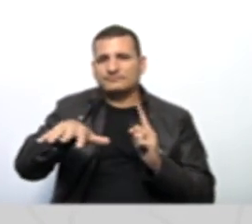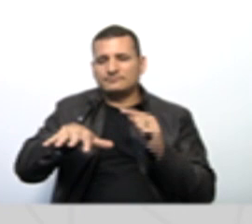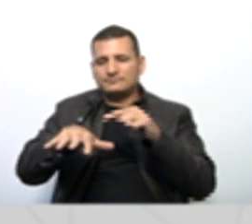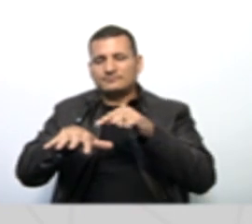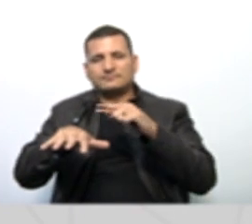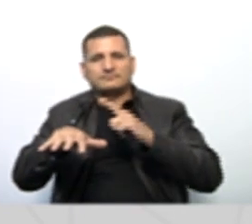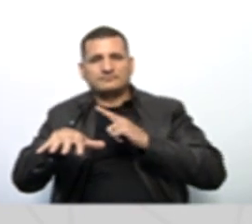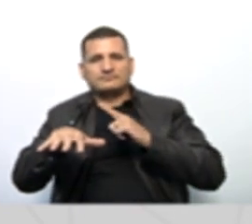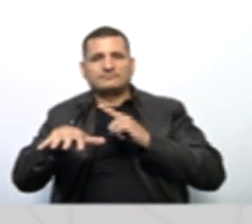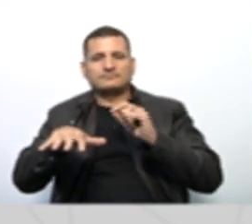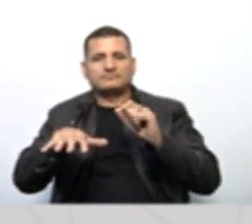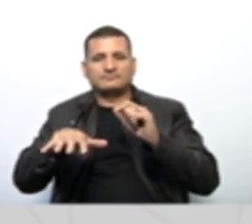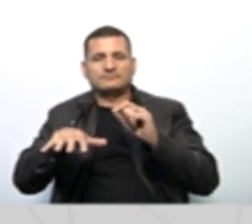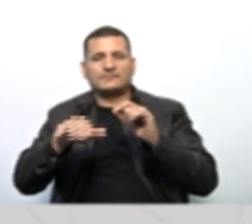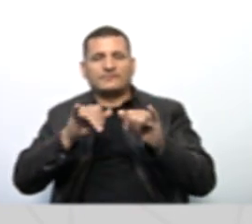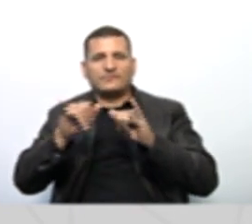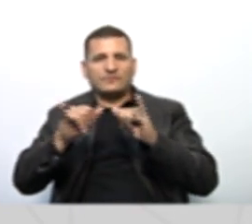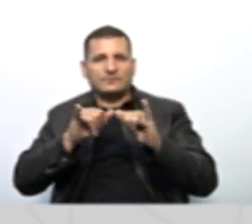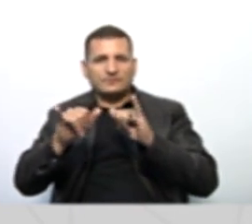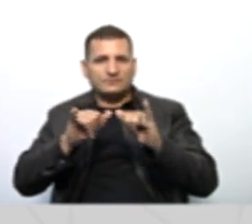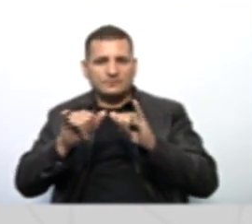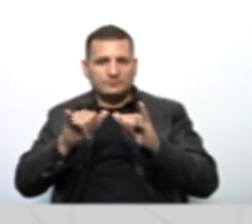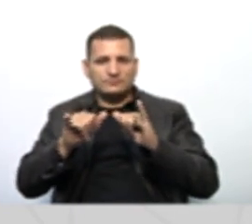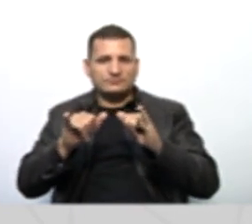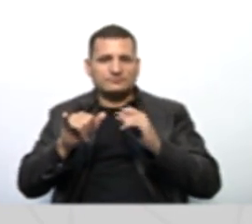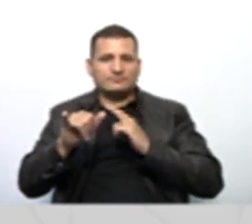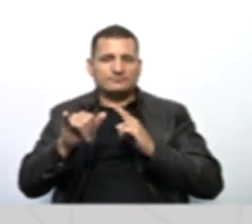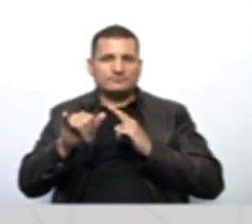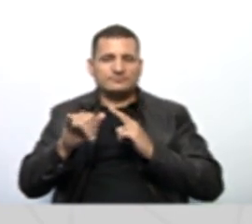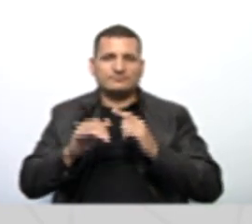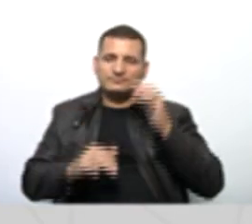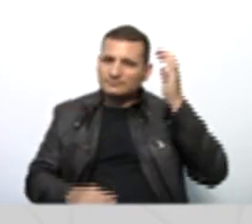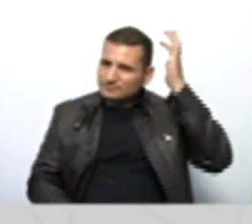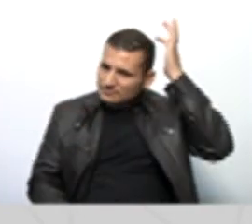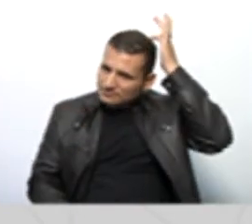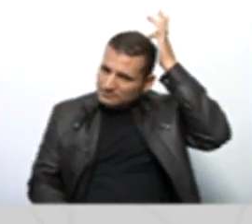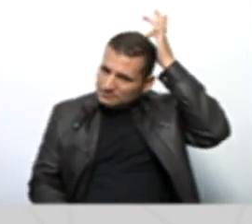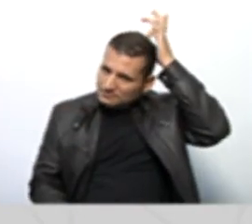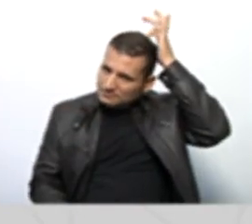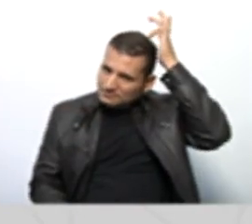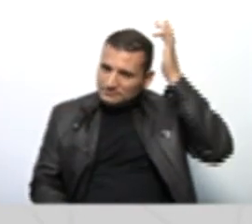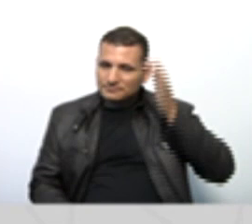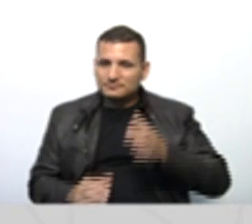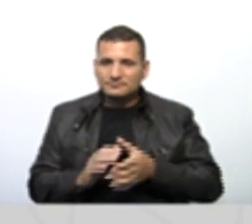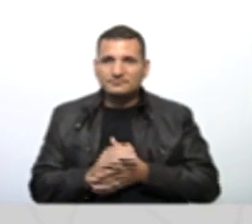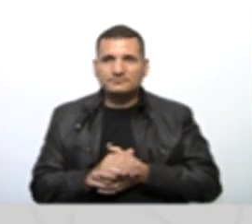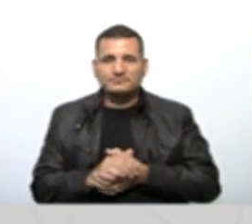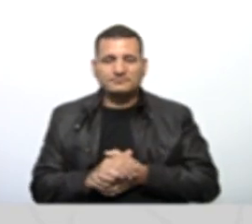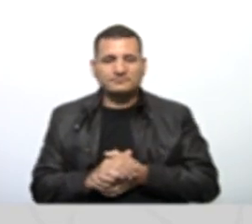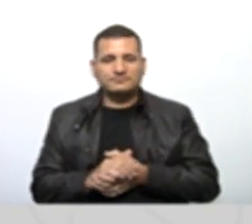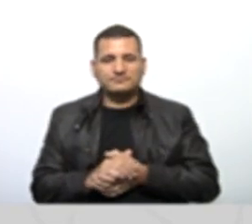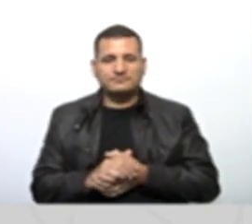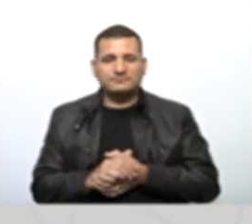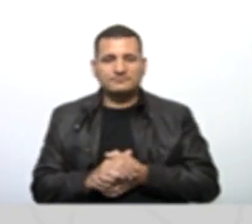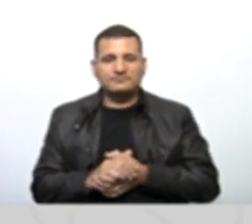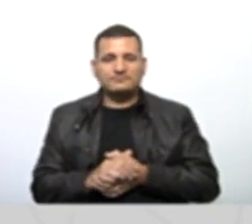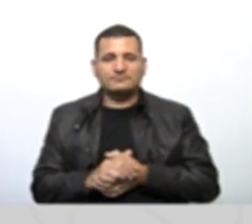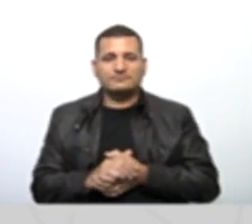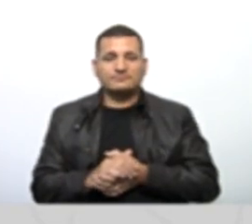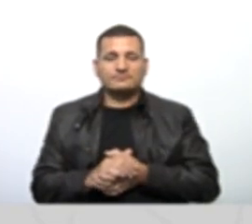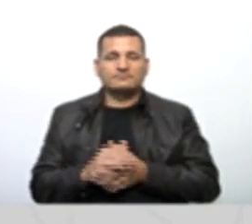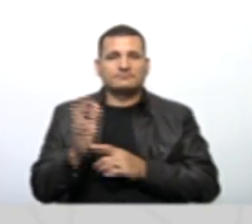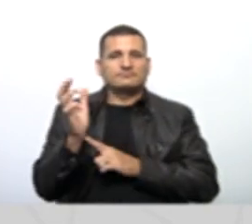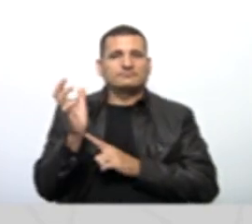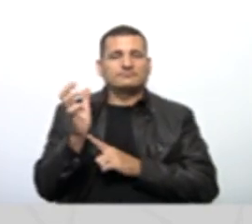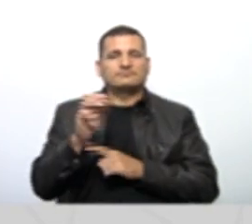ele propaga as informações por esse feixe de luz certo e wifi que é